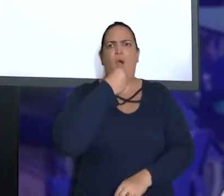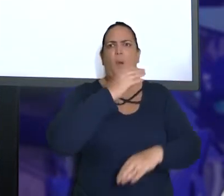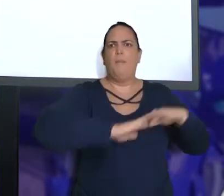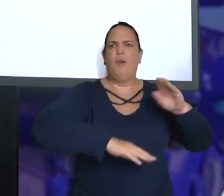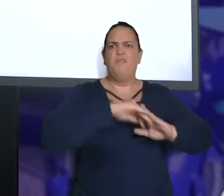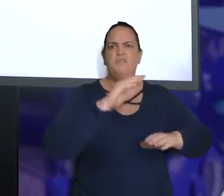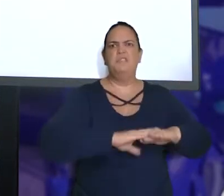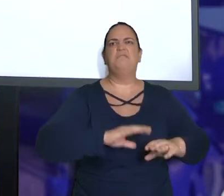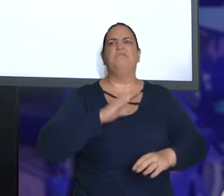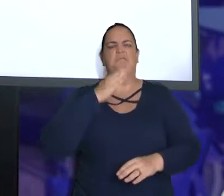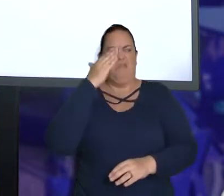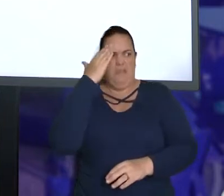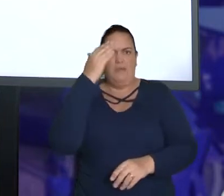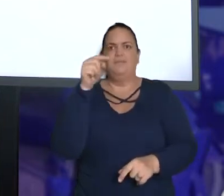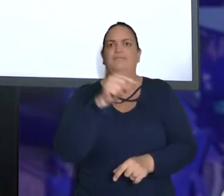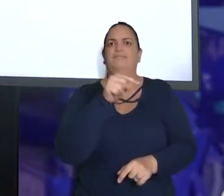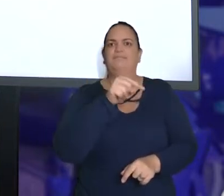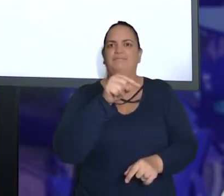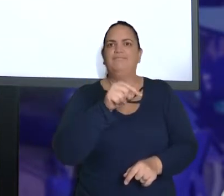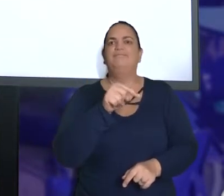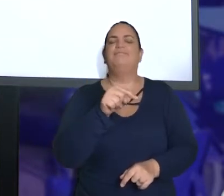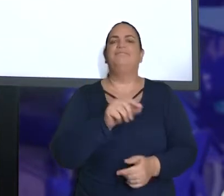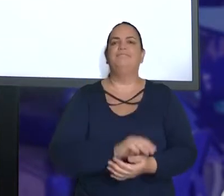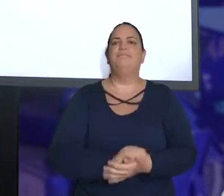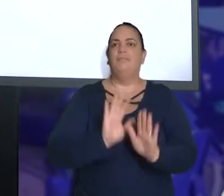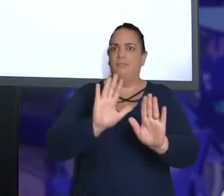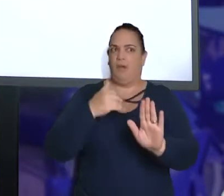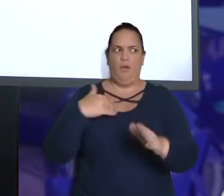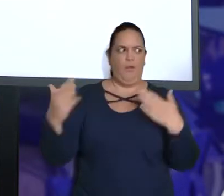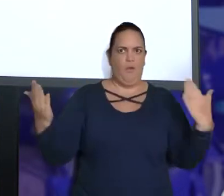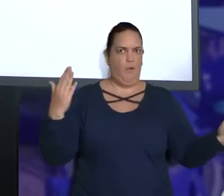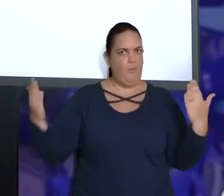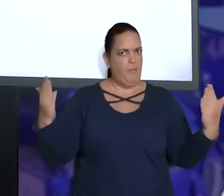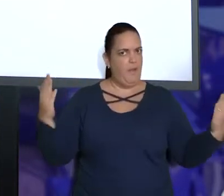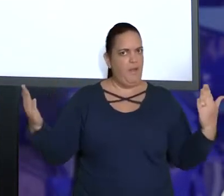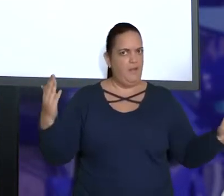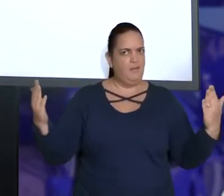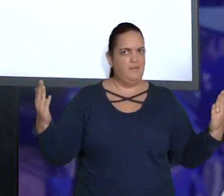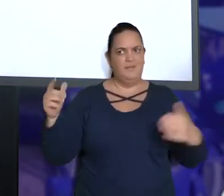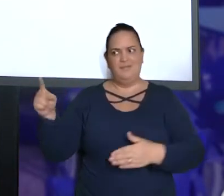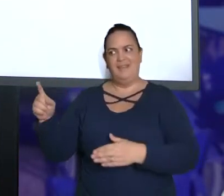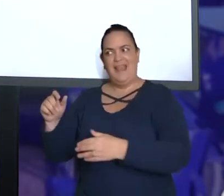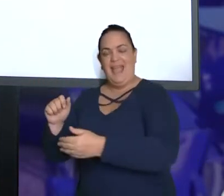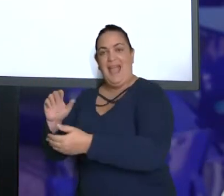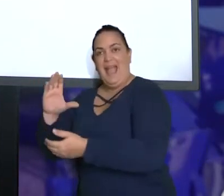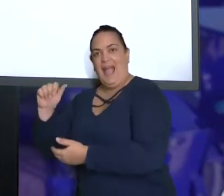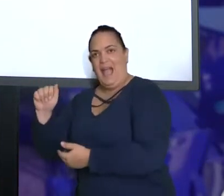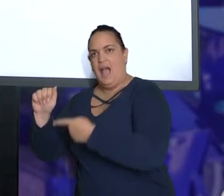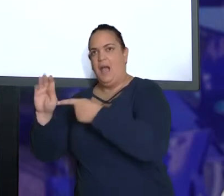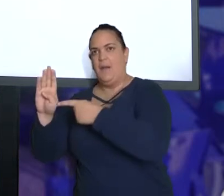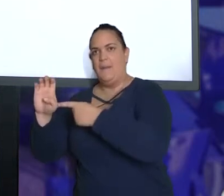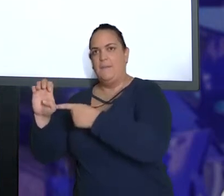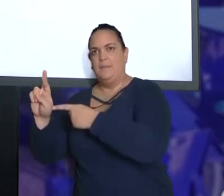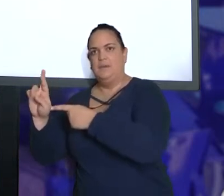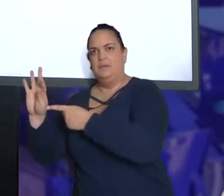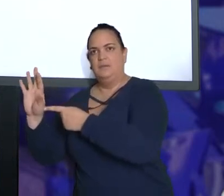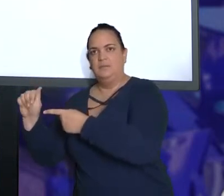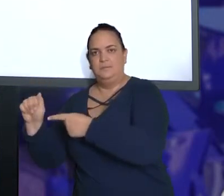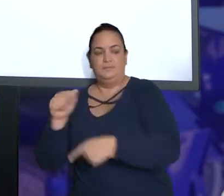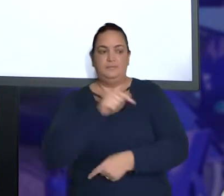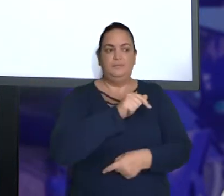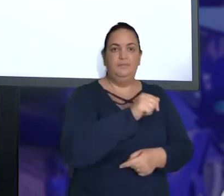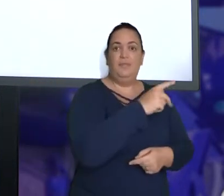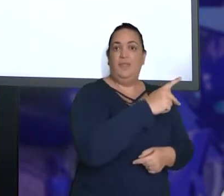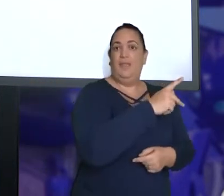determinado setor. Por exemplo, vamos lembrar o que eu estou comparando, carta aberta, certo? Carta aberta com carta pessoal. Na carta pessoal,